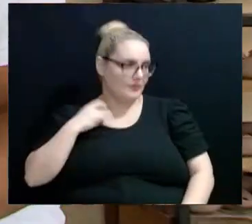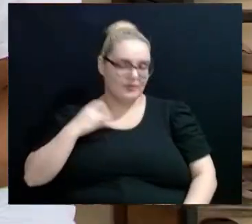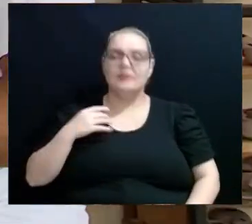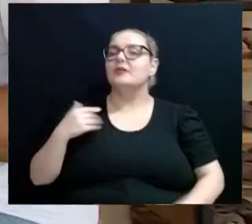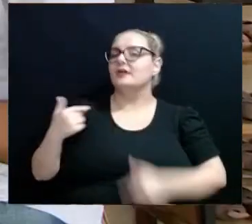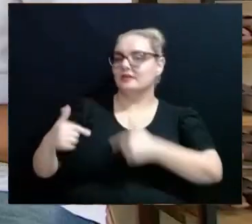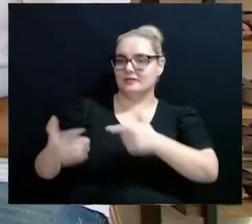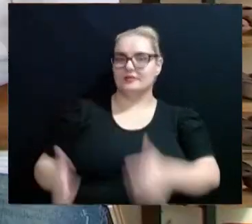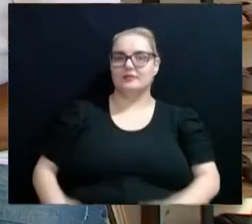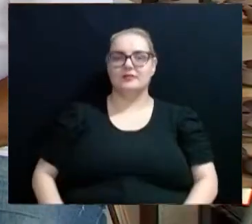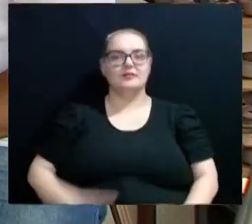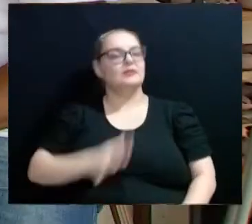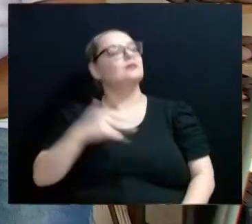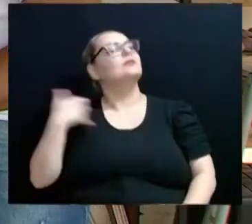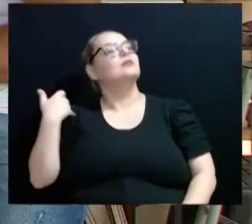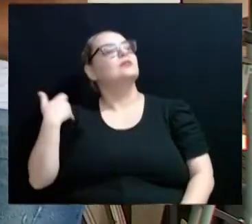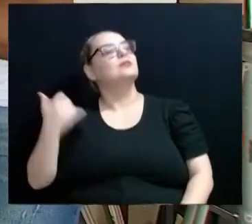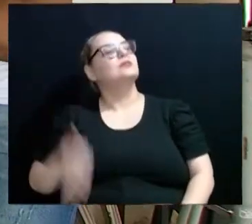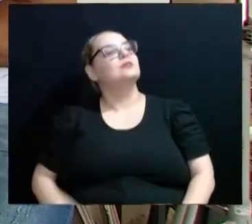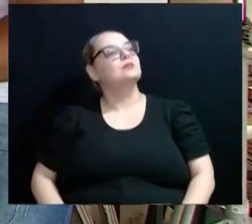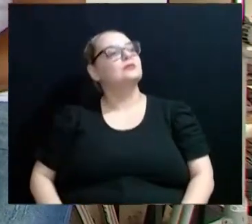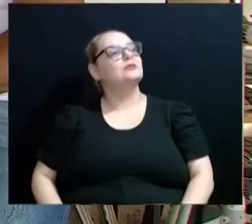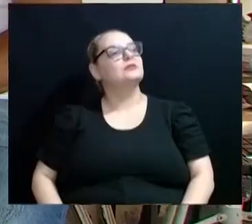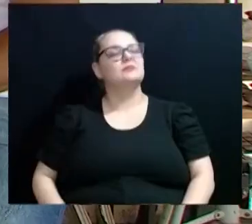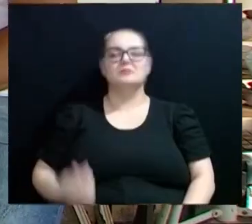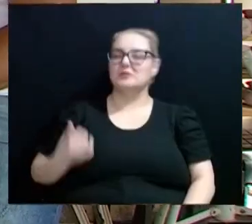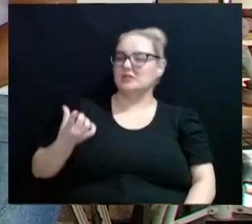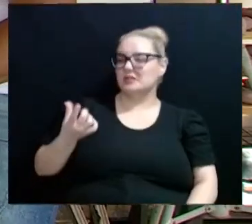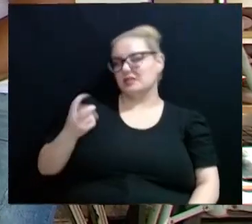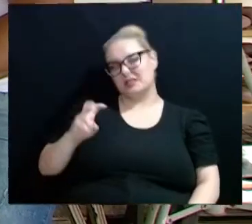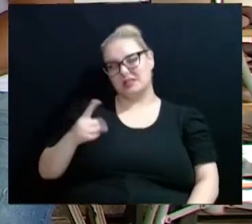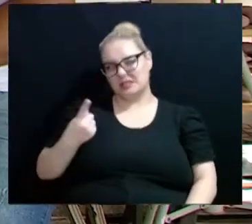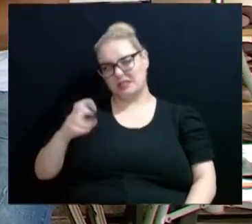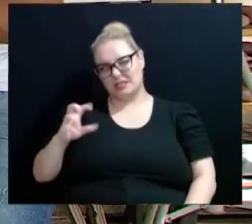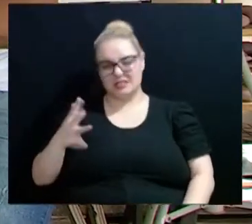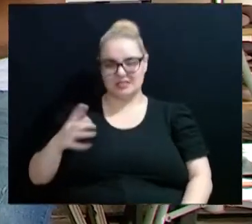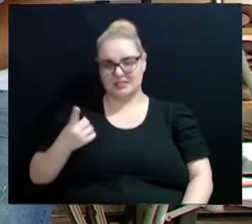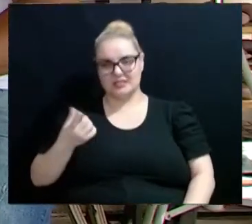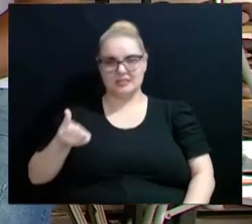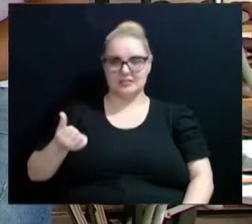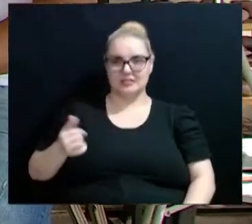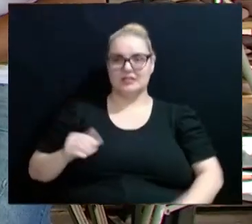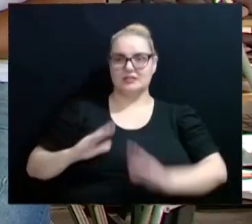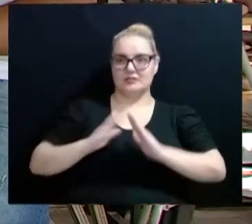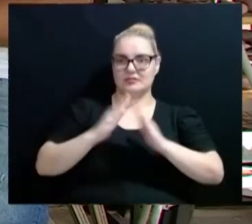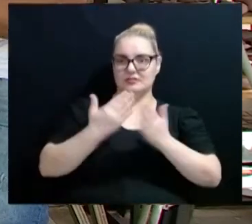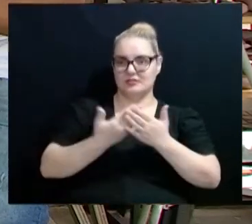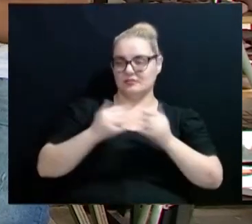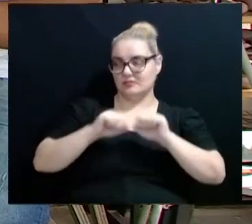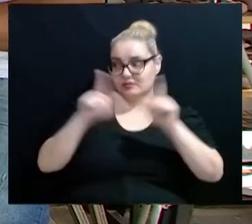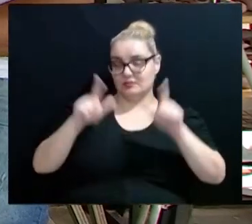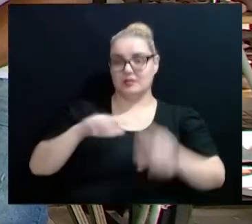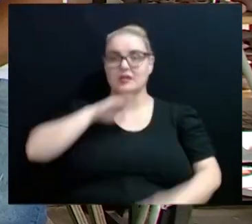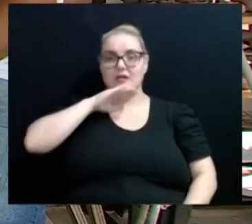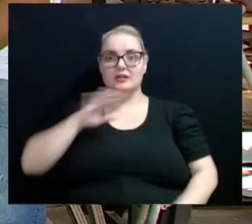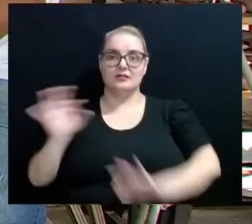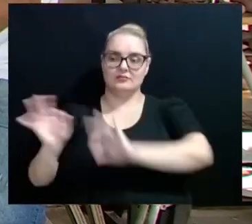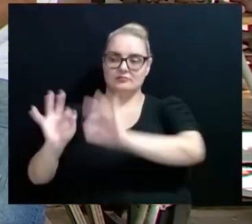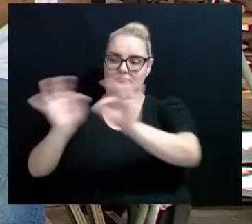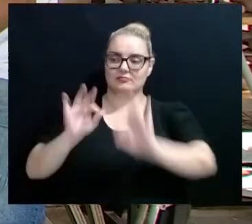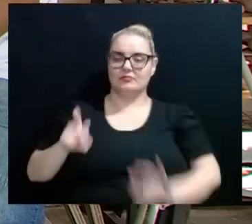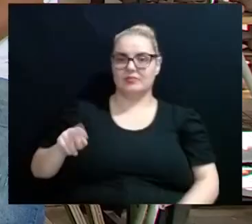voluntário e dedicamos um tempo incrível ali naquela produção de presépio. Voluntariamente ainda. Voluntariamente, Você trabalhando. Eu tinha quantos estudava anos, de mais ou manhã,